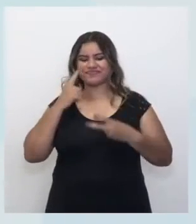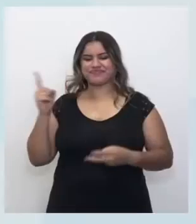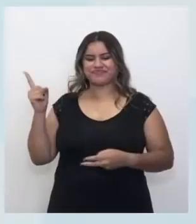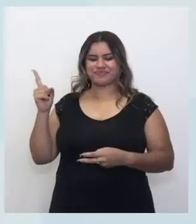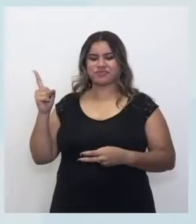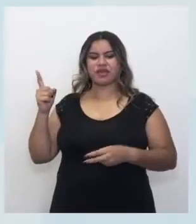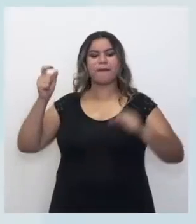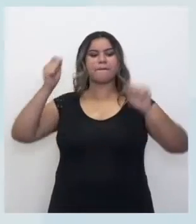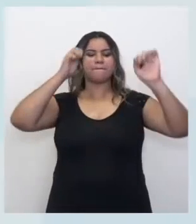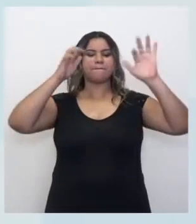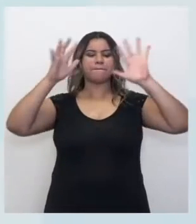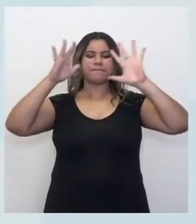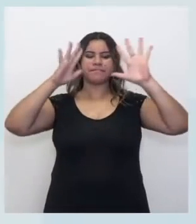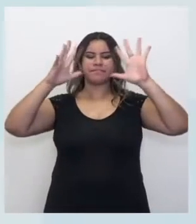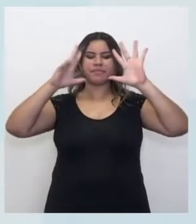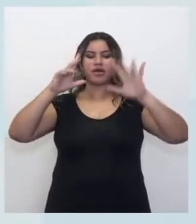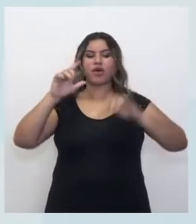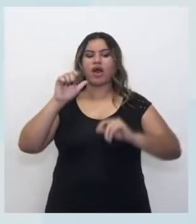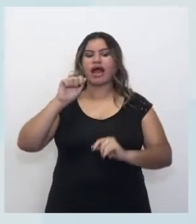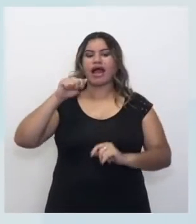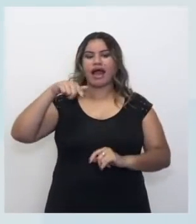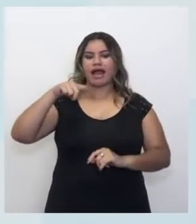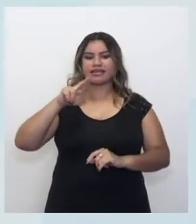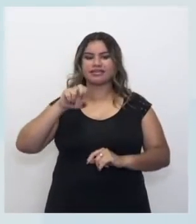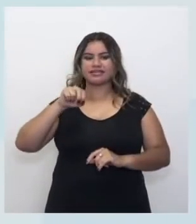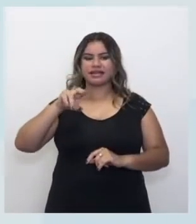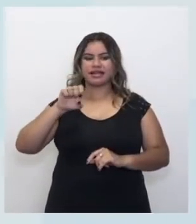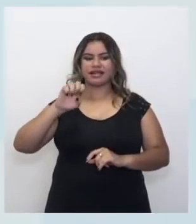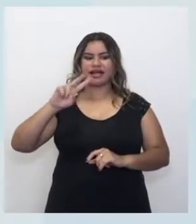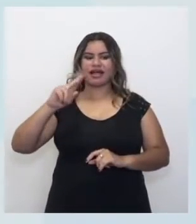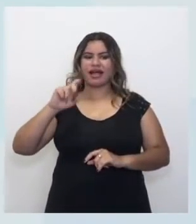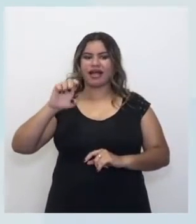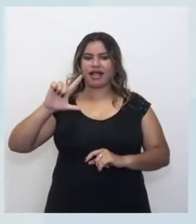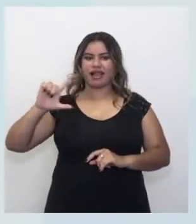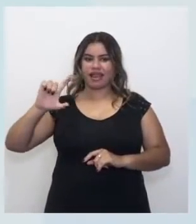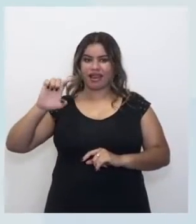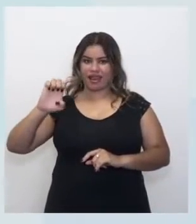é a filosofia e cotidiano no pensamento de Agnes Heller.